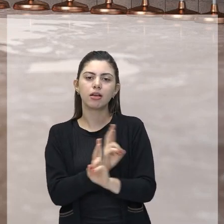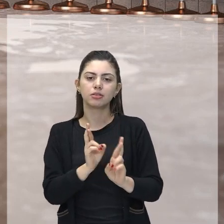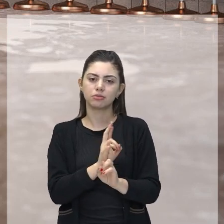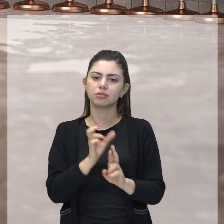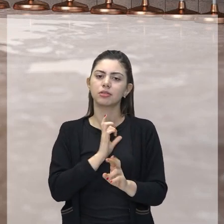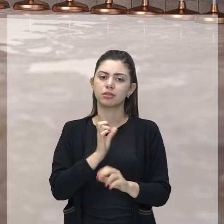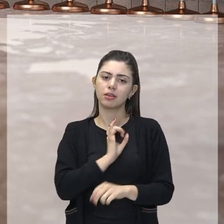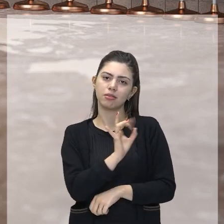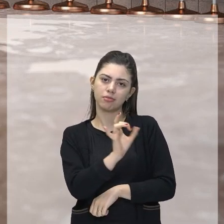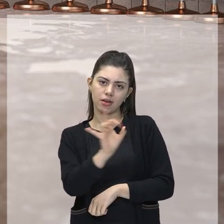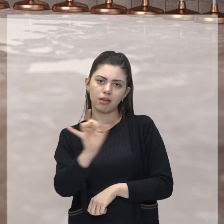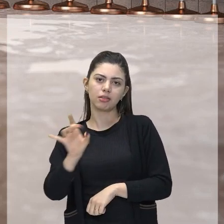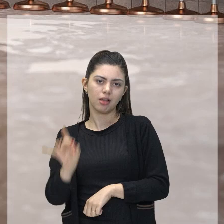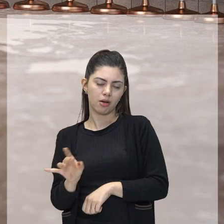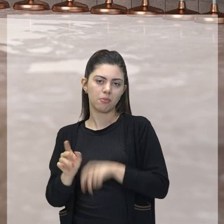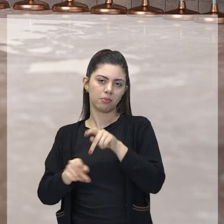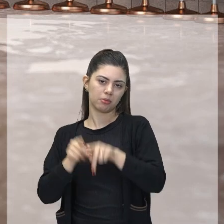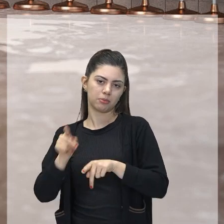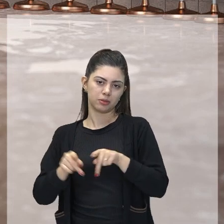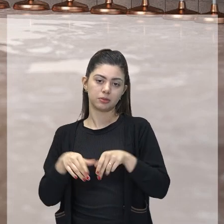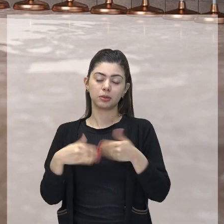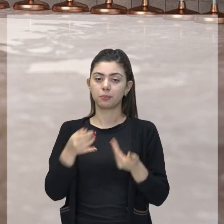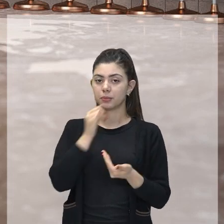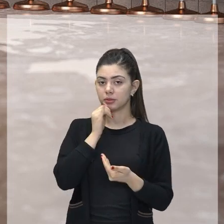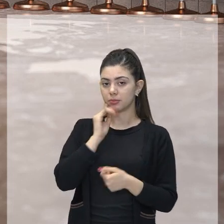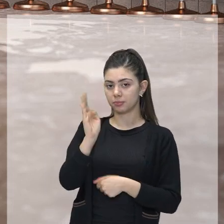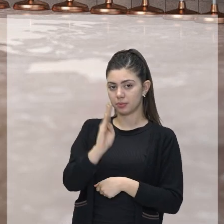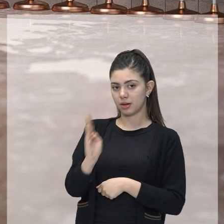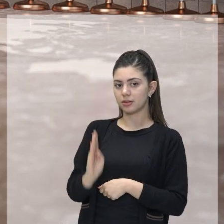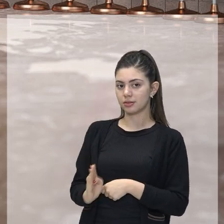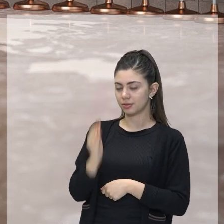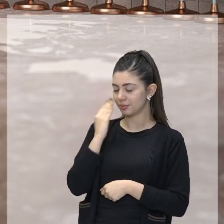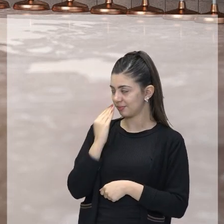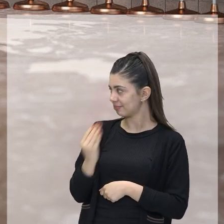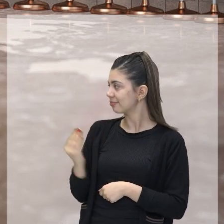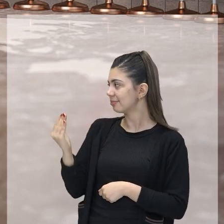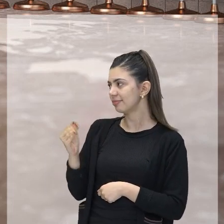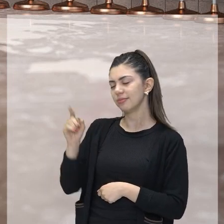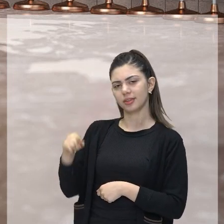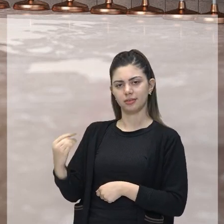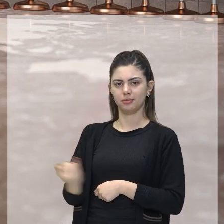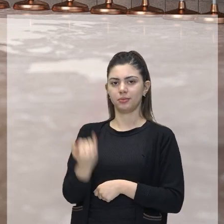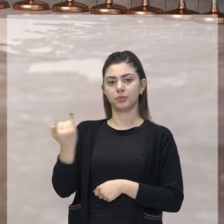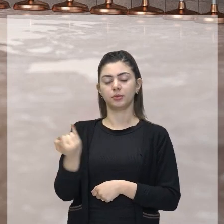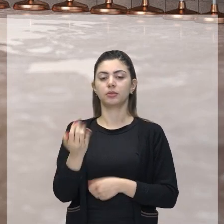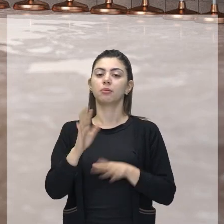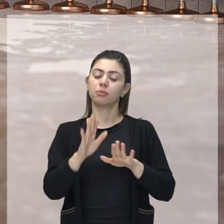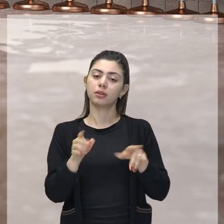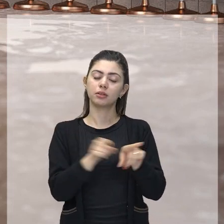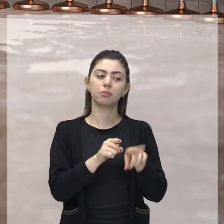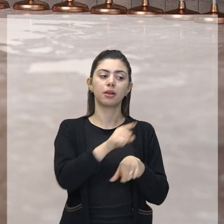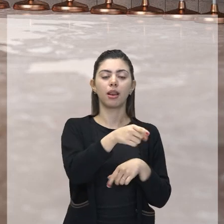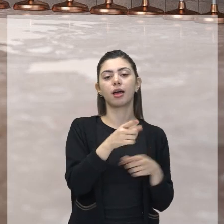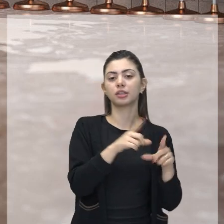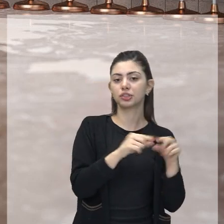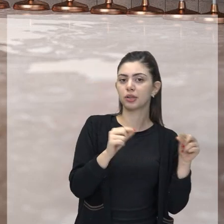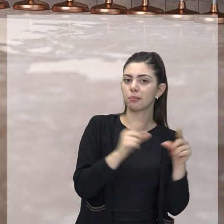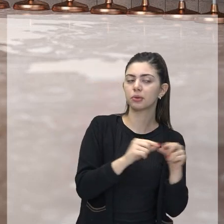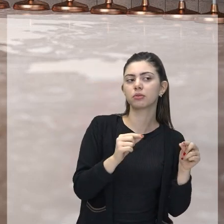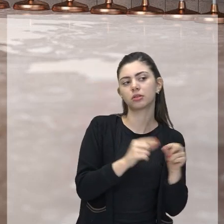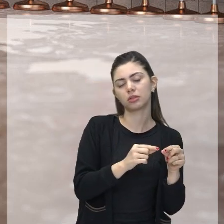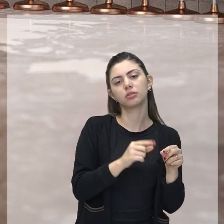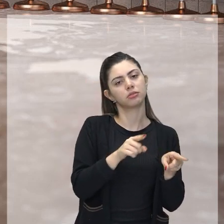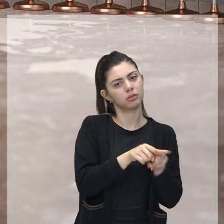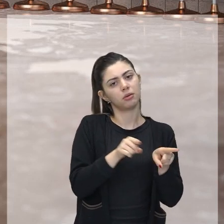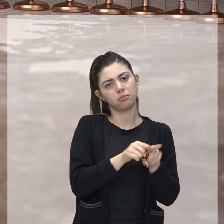cada um desses países. Assim como a população brasileira ali, ó, é muito importante, a população, os japoneses no Japão também são